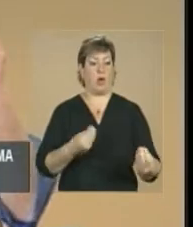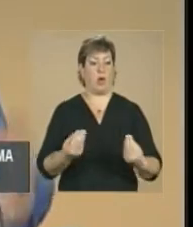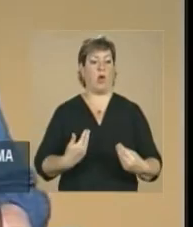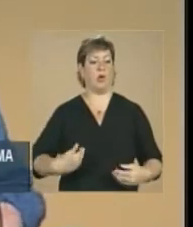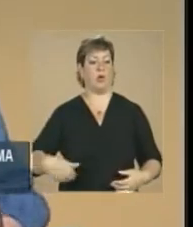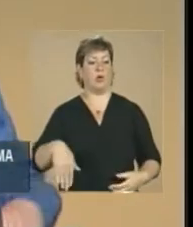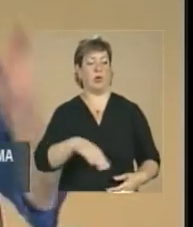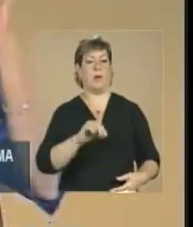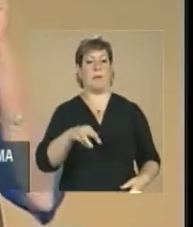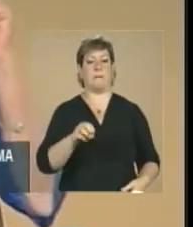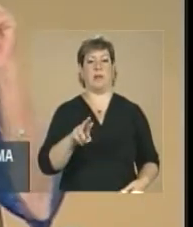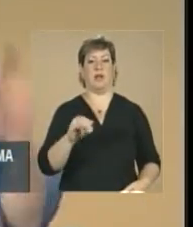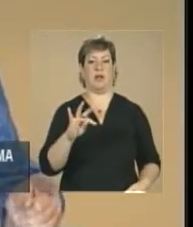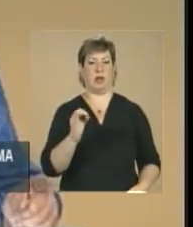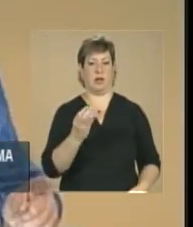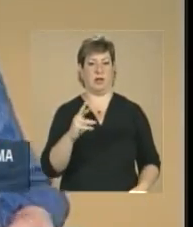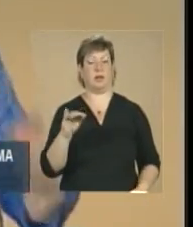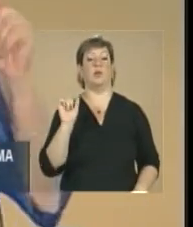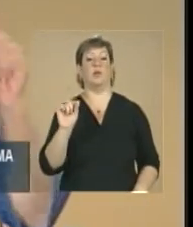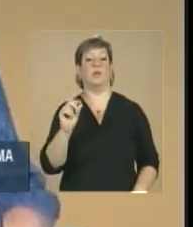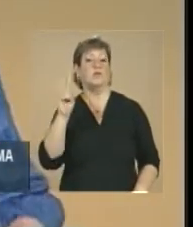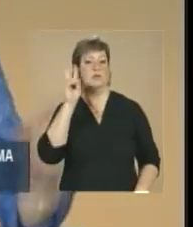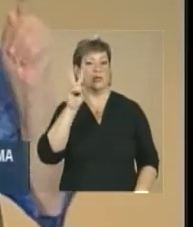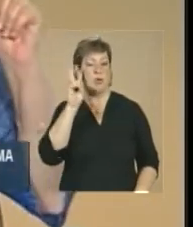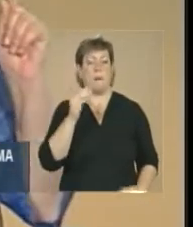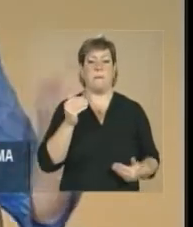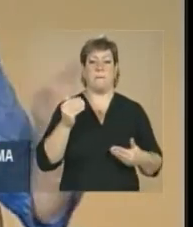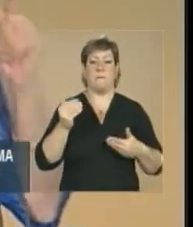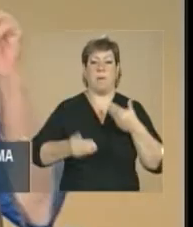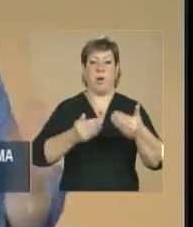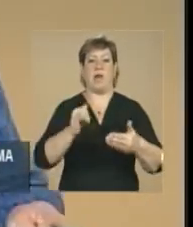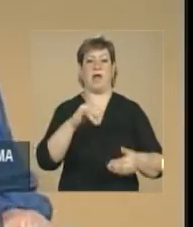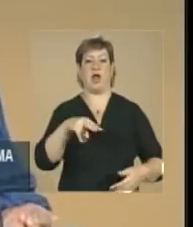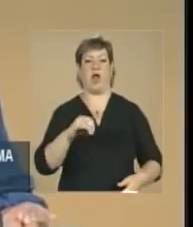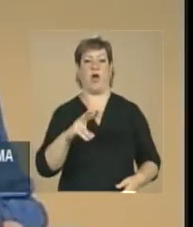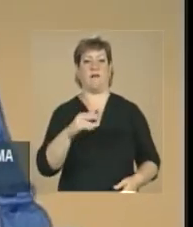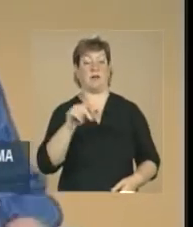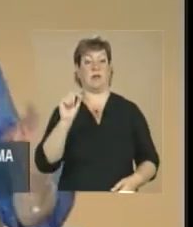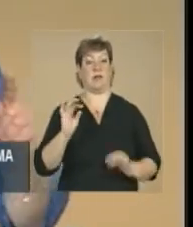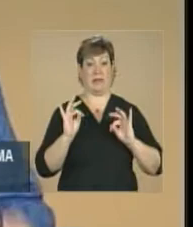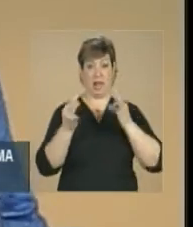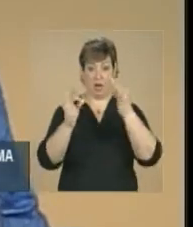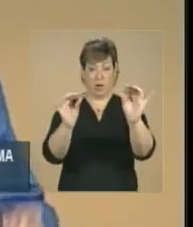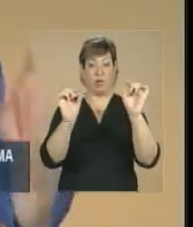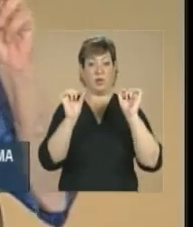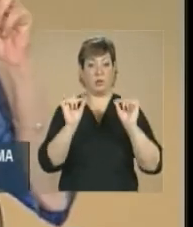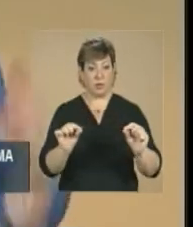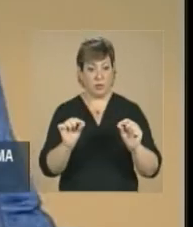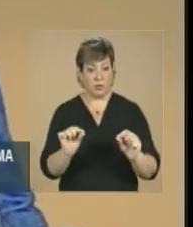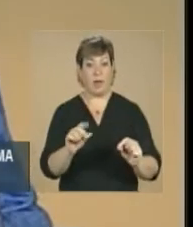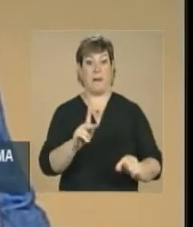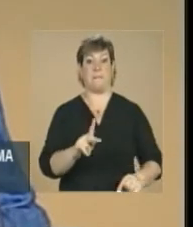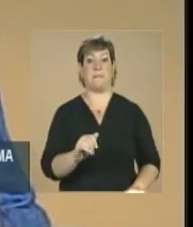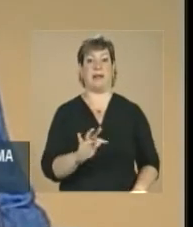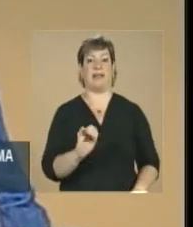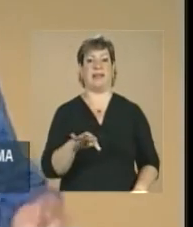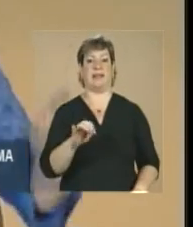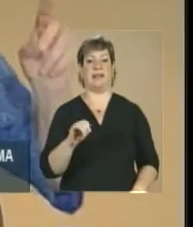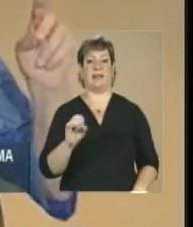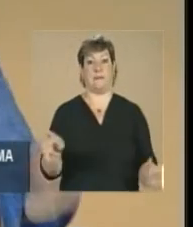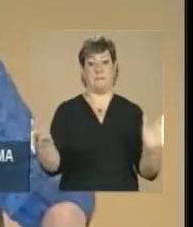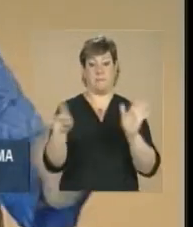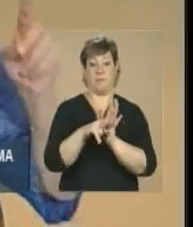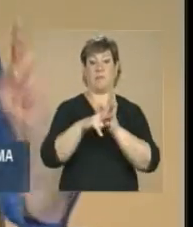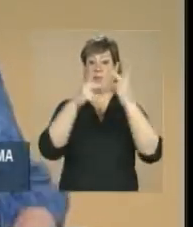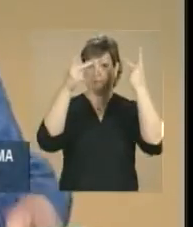nossa meritocracia no que se refere ao processo de inovação e tecnologia em patente,